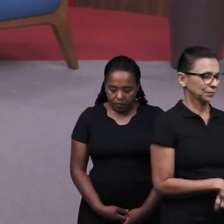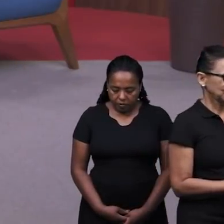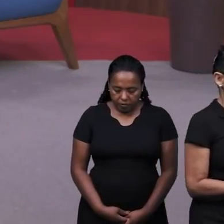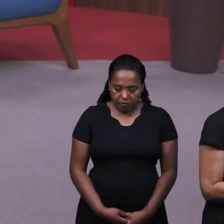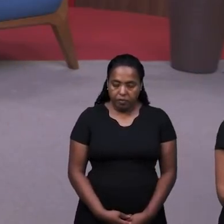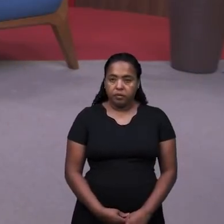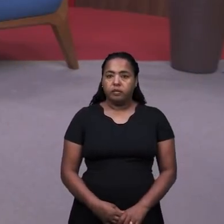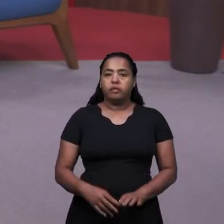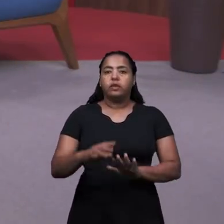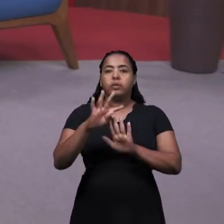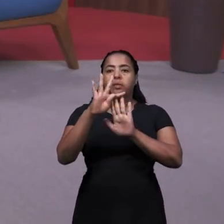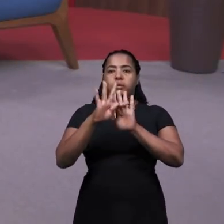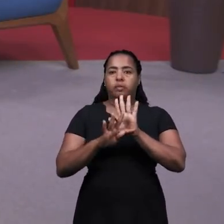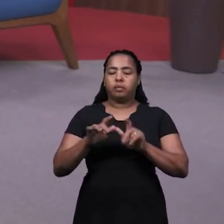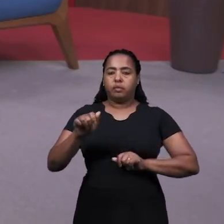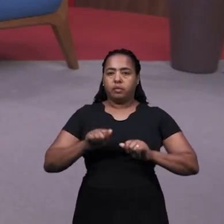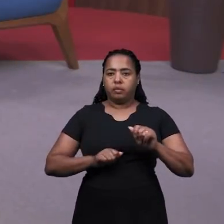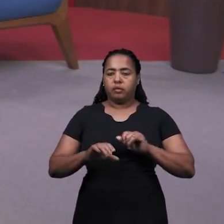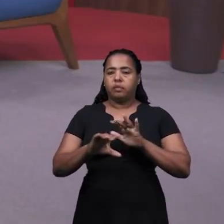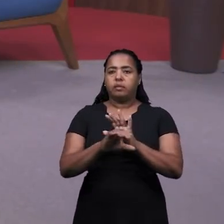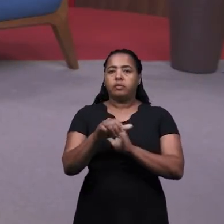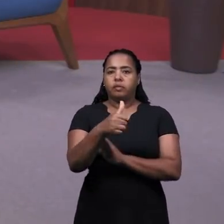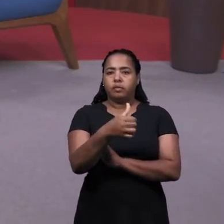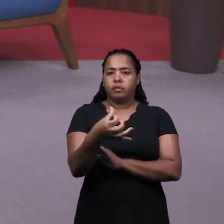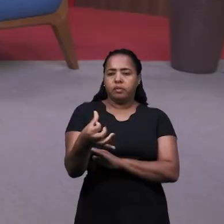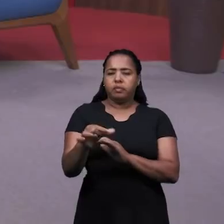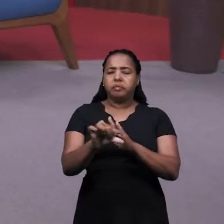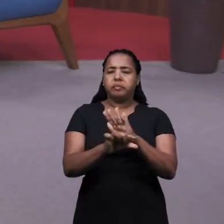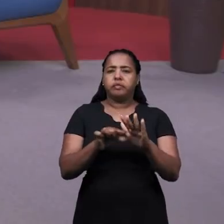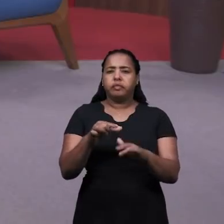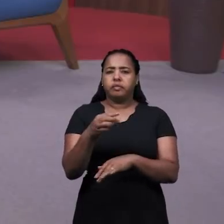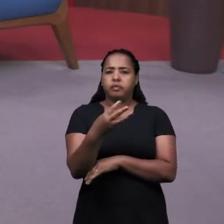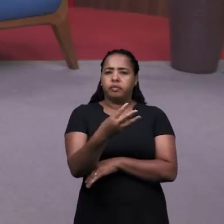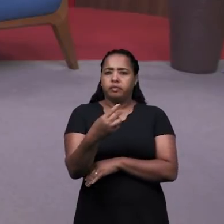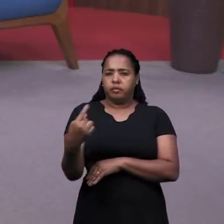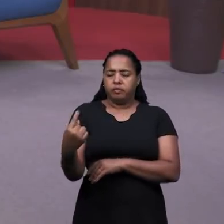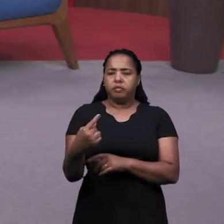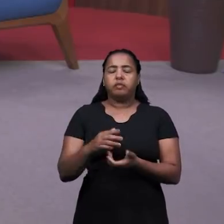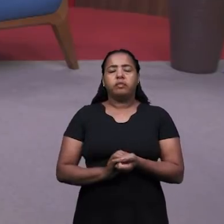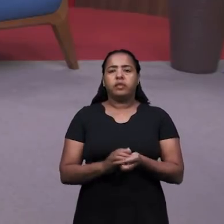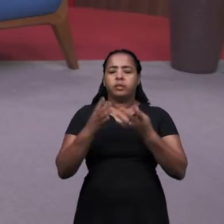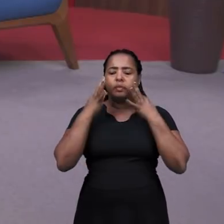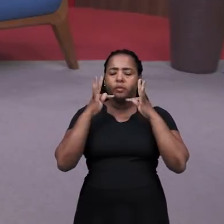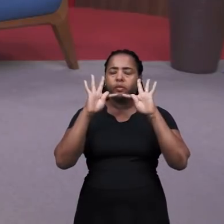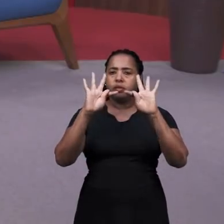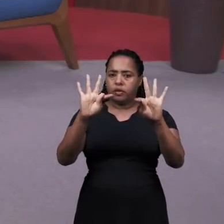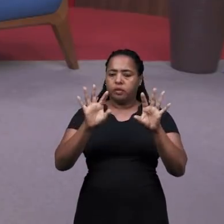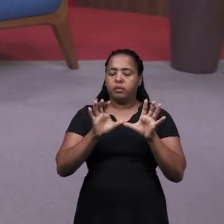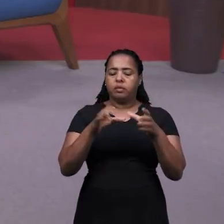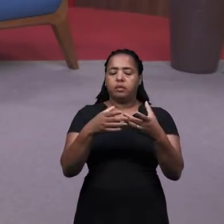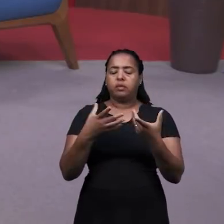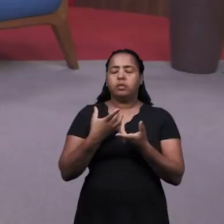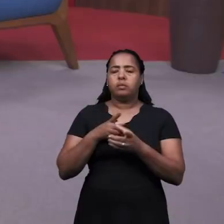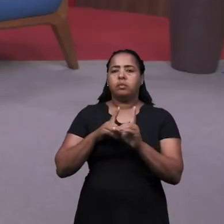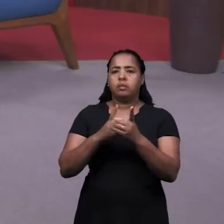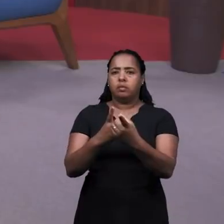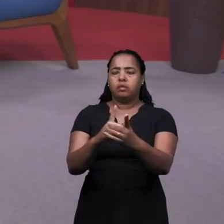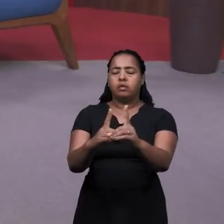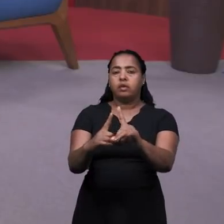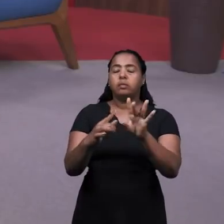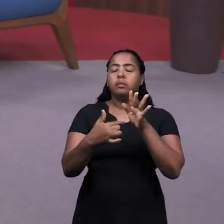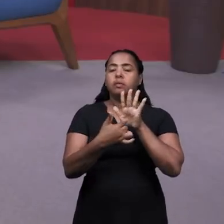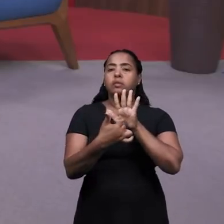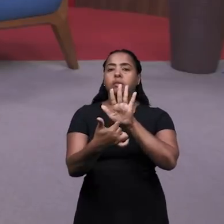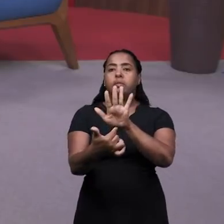capítulo 16, verso 31, que é um testemunho, né, dos discípulos e que